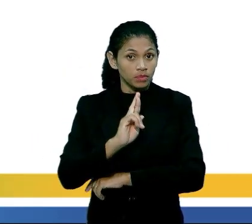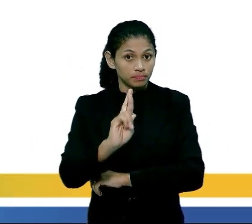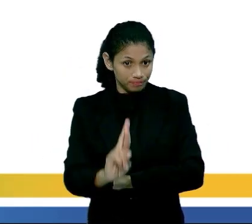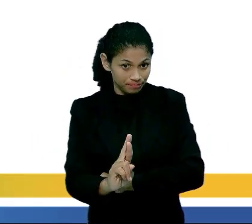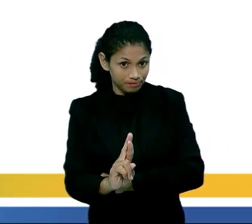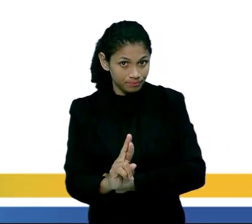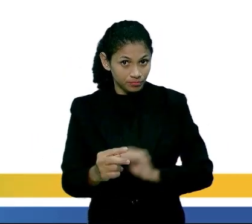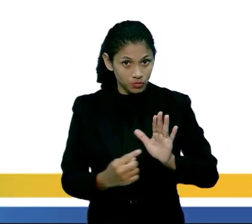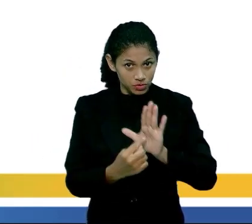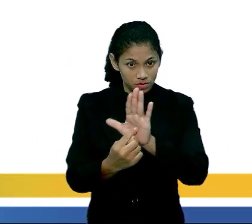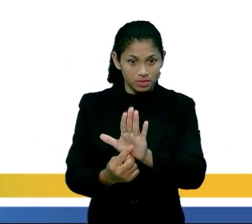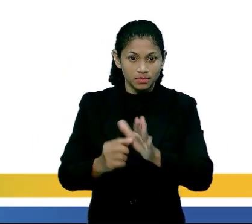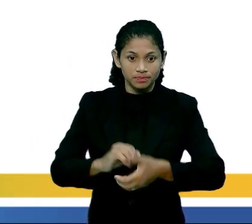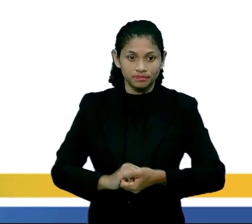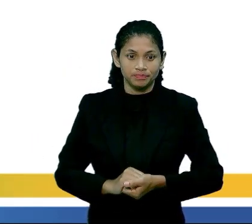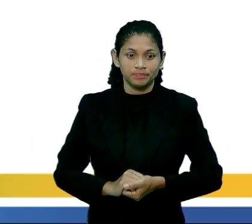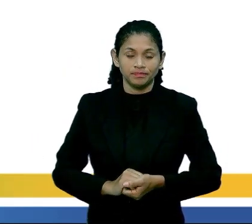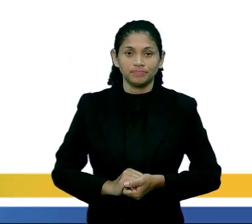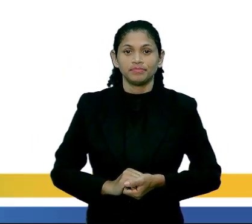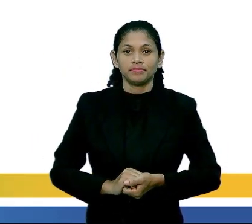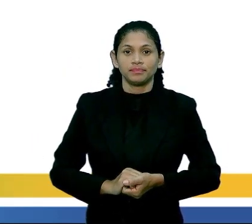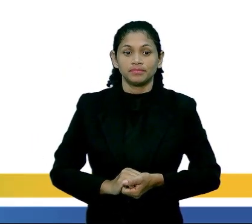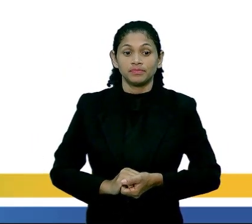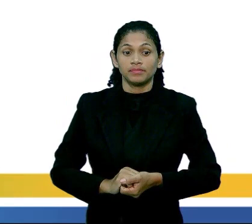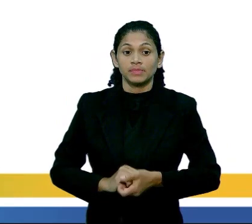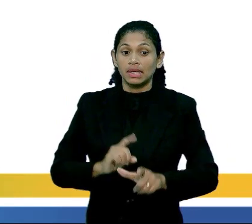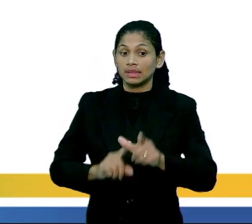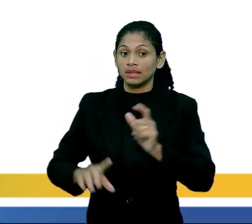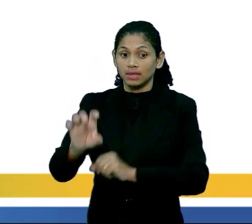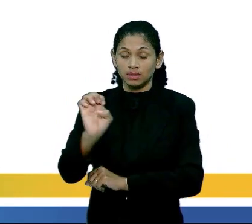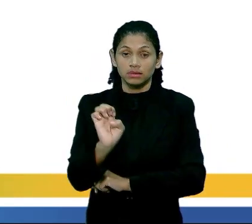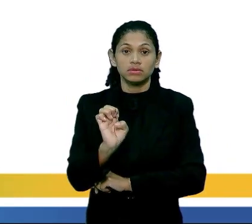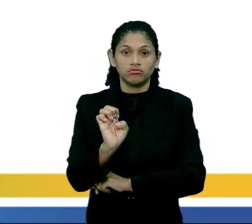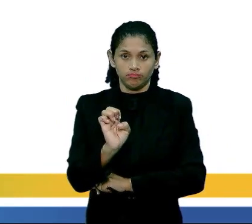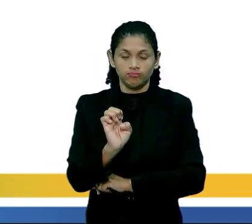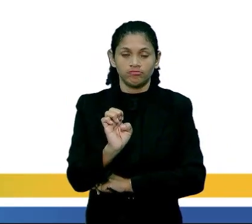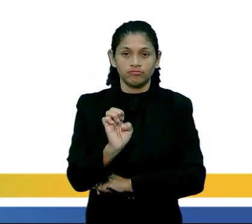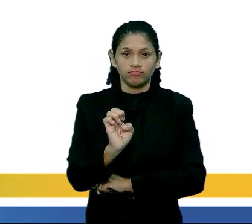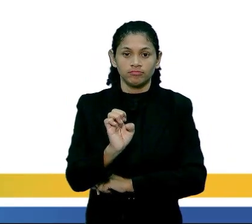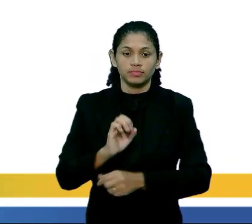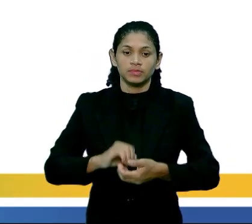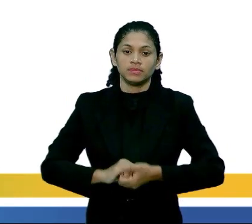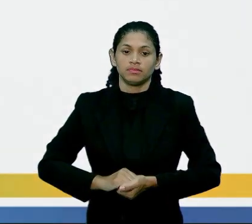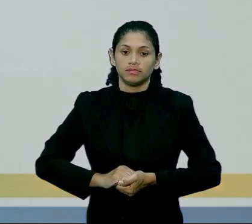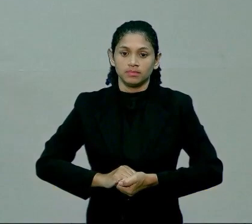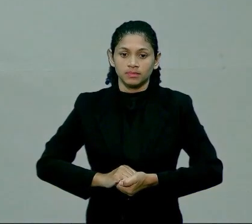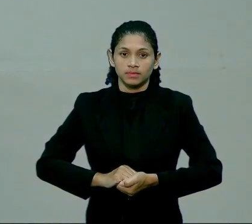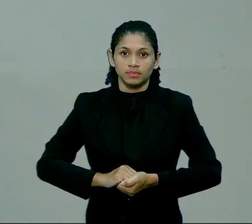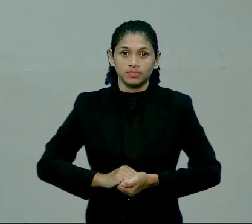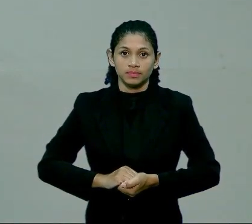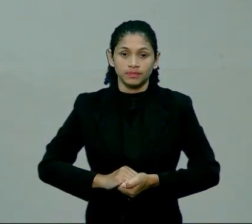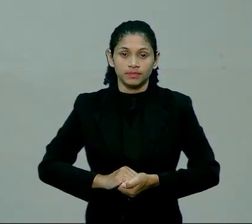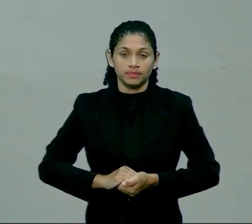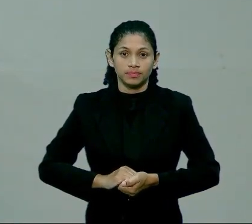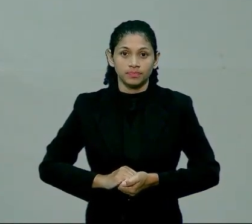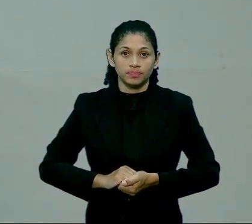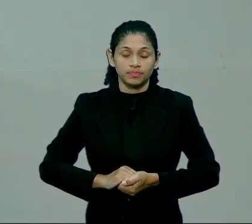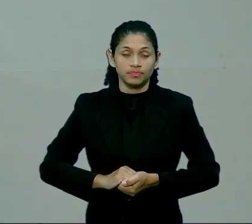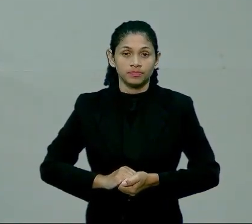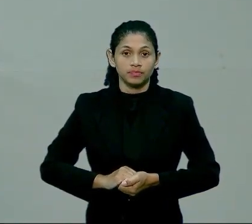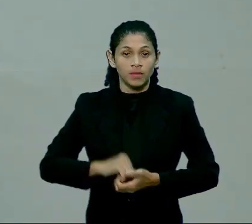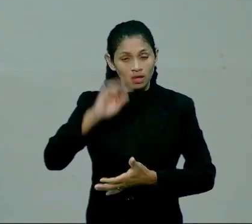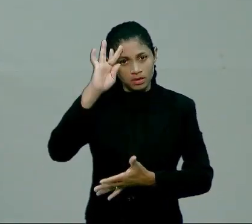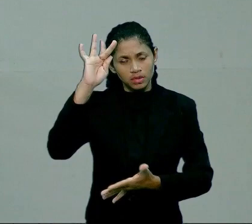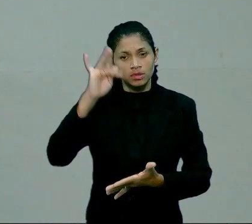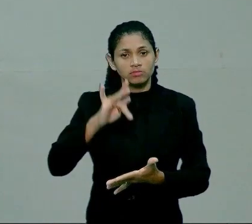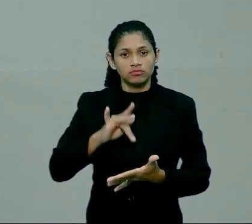vocês não ficarem na dúvida. O gabarito é contestação dos estereótipos consolidados, que é justamente